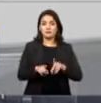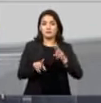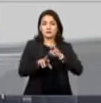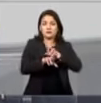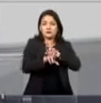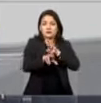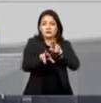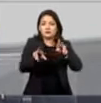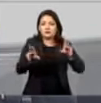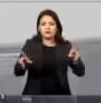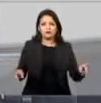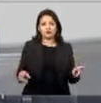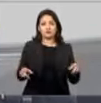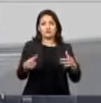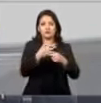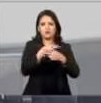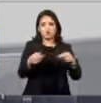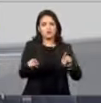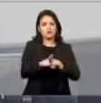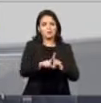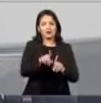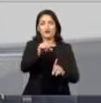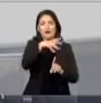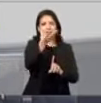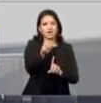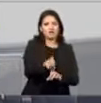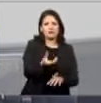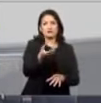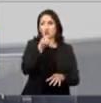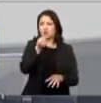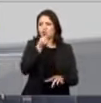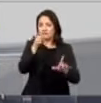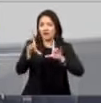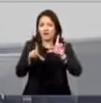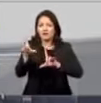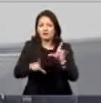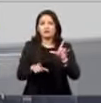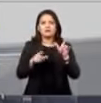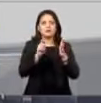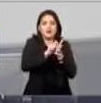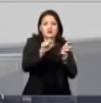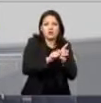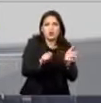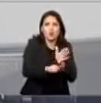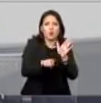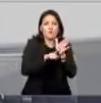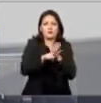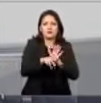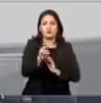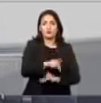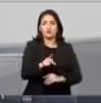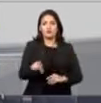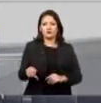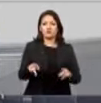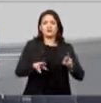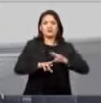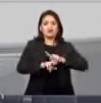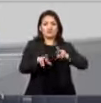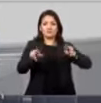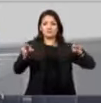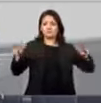diretamente atingidos, como artistas, jornalistas, escritores, pesquisadores, professores e demais cidadãos e